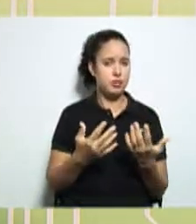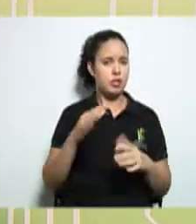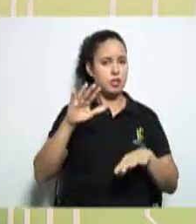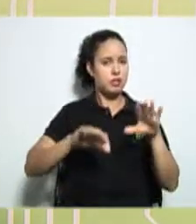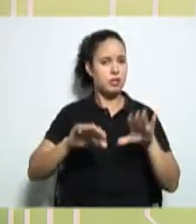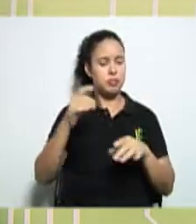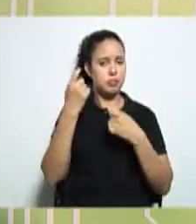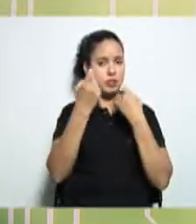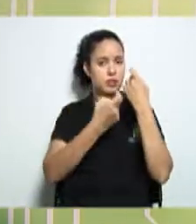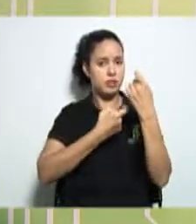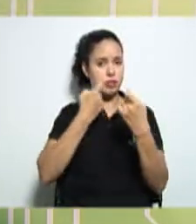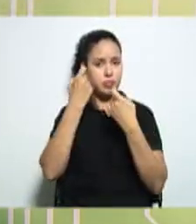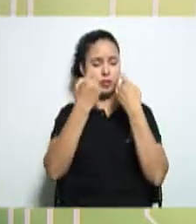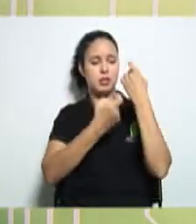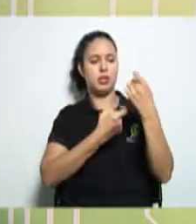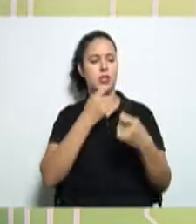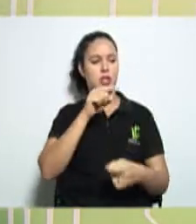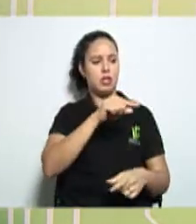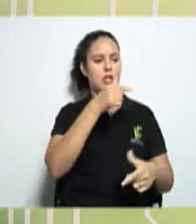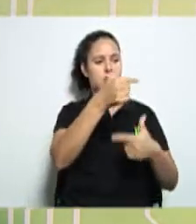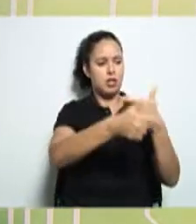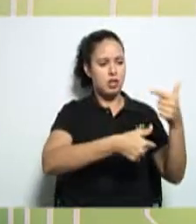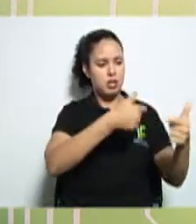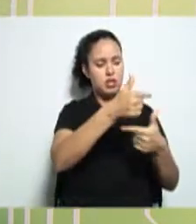a grande carga de trabalho